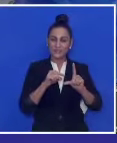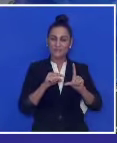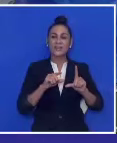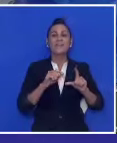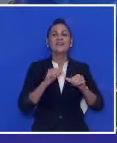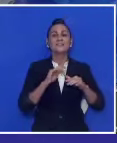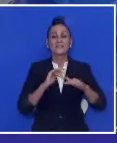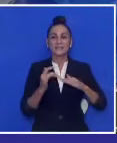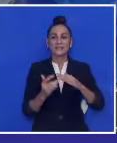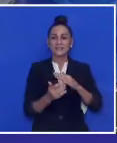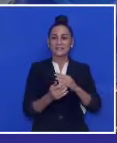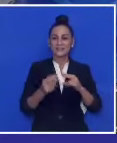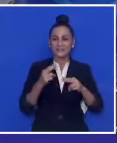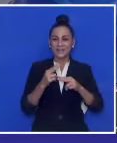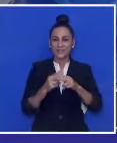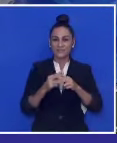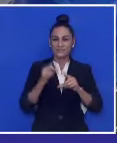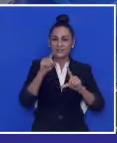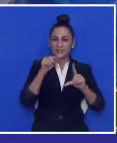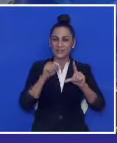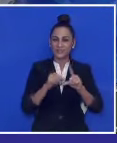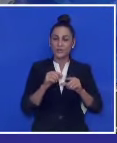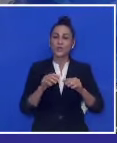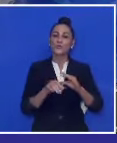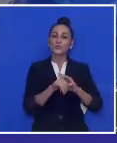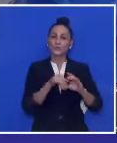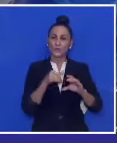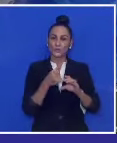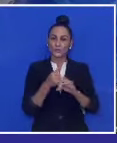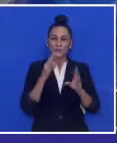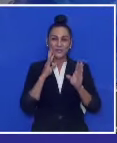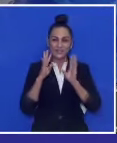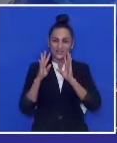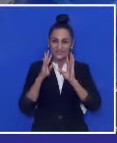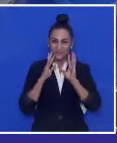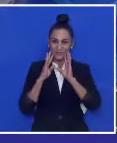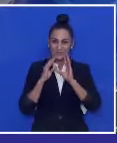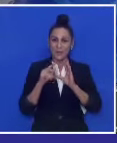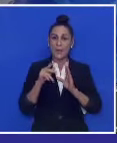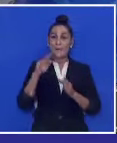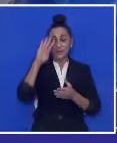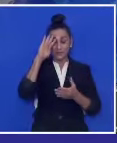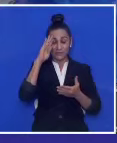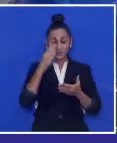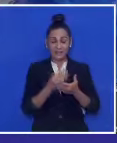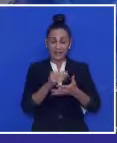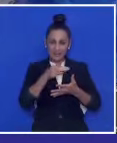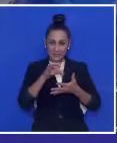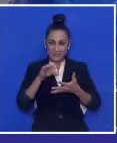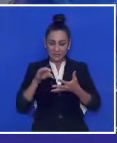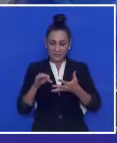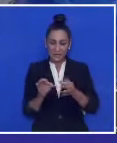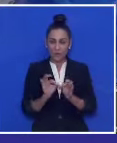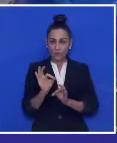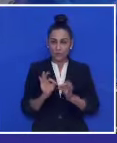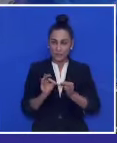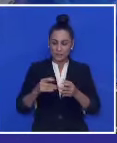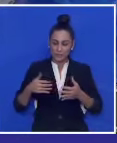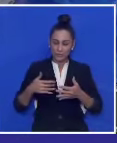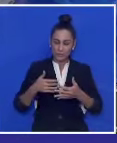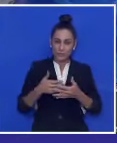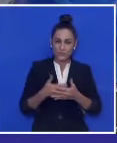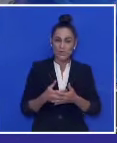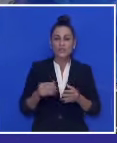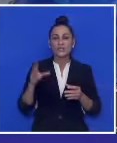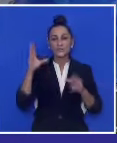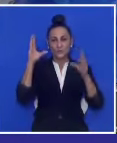também pelas redes sociais da Caixa e da Rede TV, no YouTube e no Facebook. Para validar todo o processo de preparação e também o sorteio